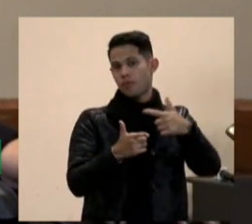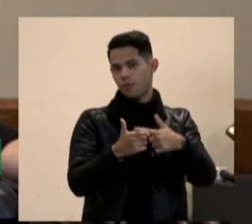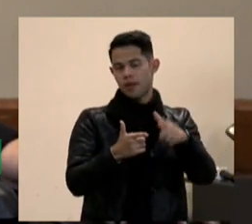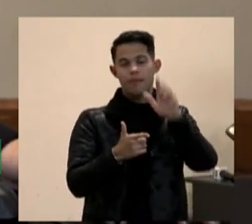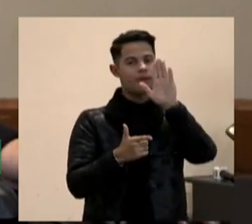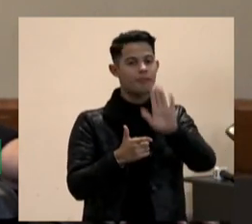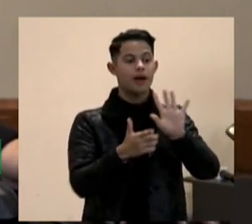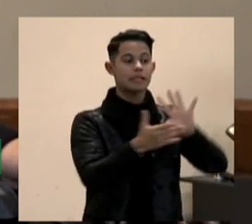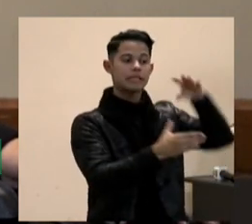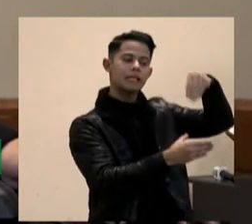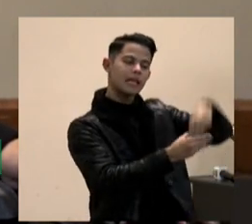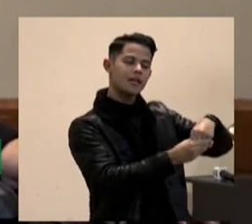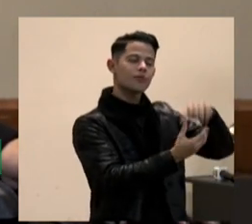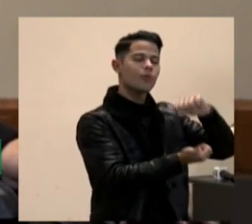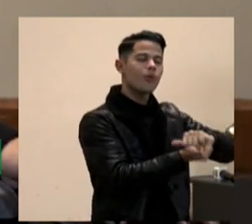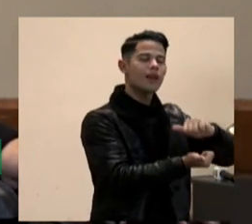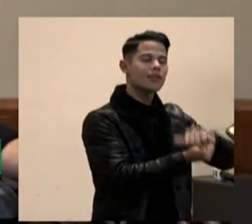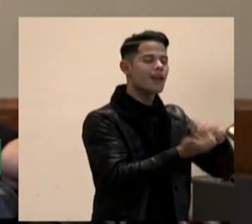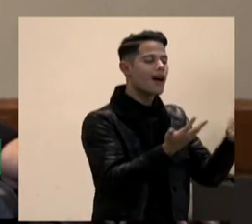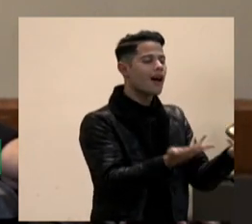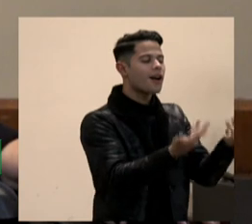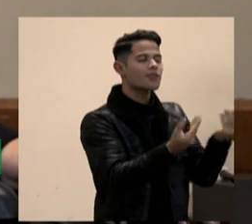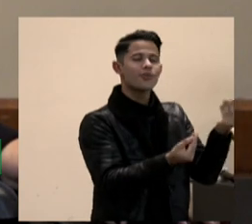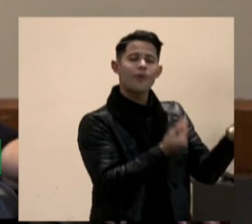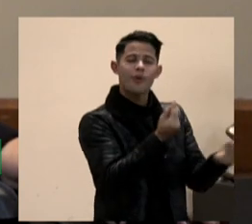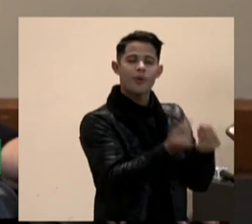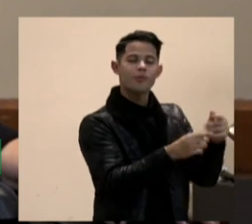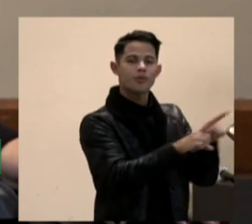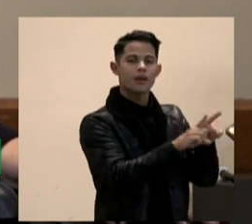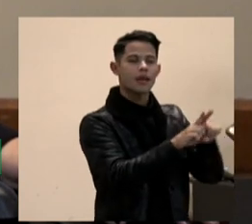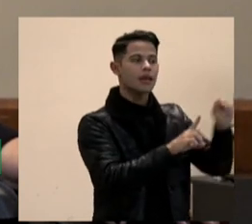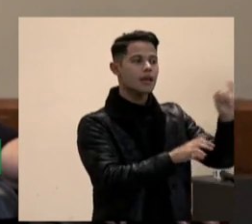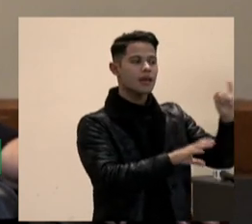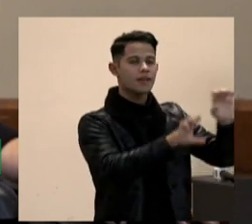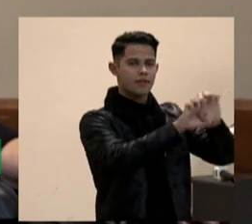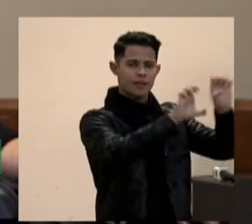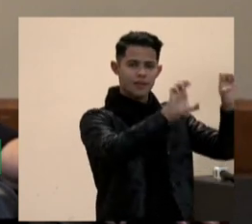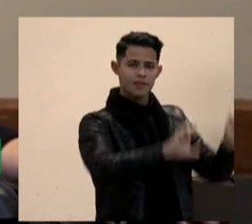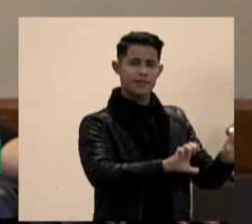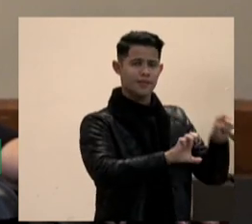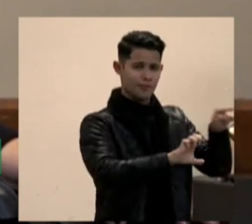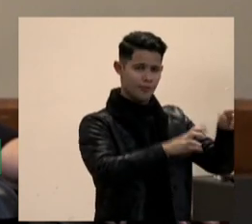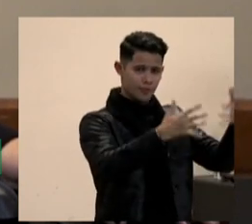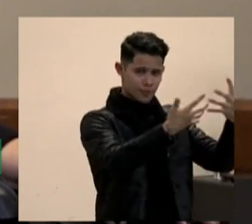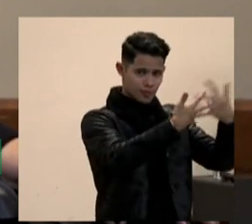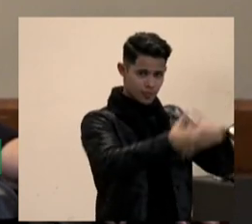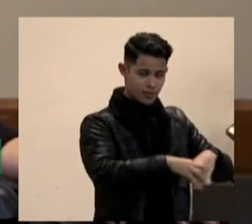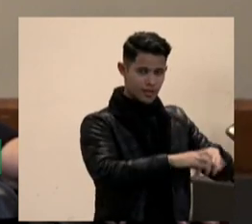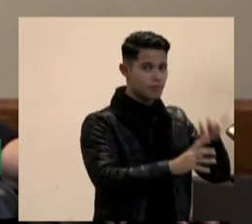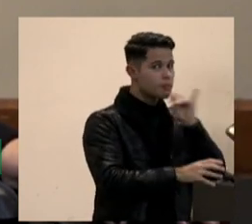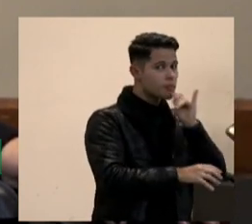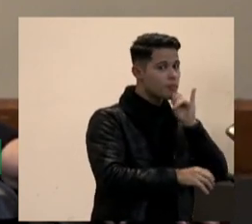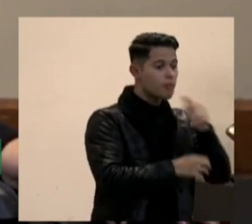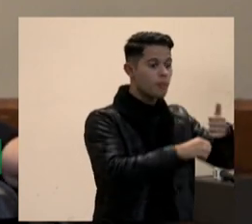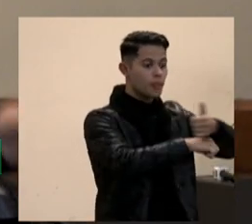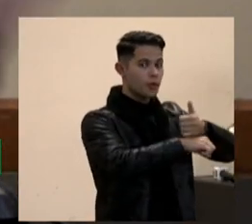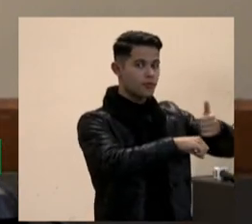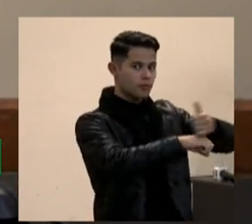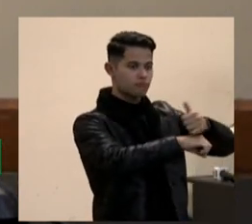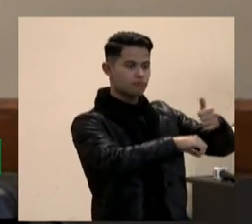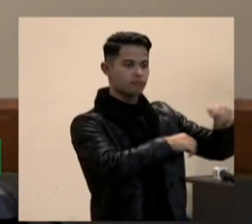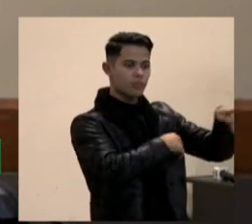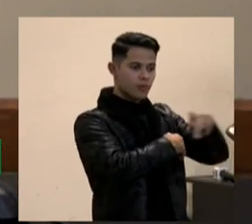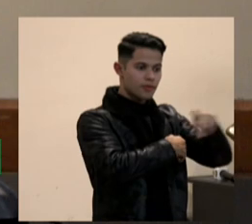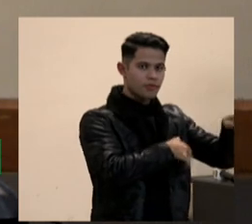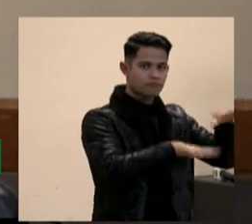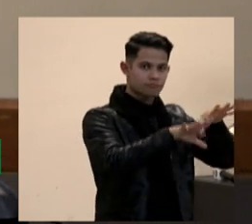infraestrutura, a qualidade dessa oferta seja garantida, com profissionais específicos, com formação para atuação, com espaço físico,